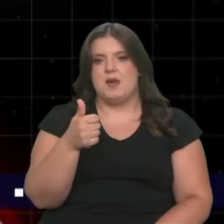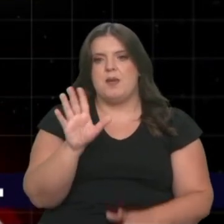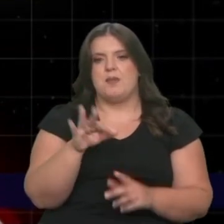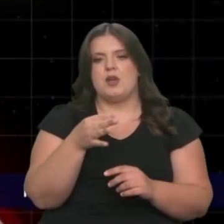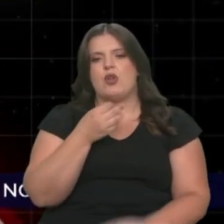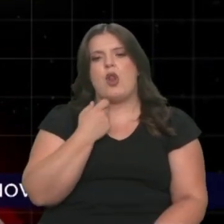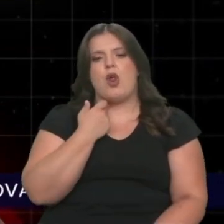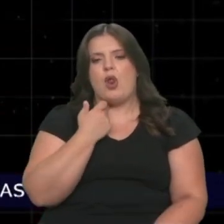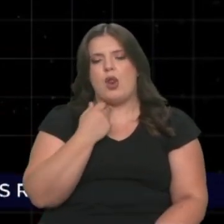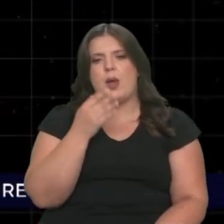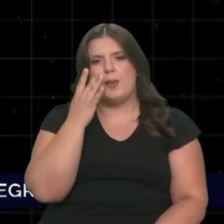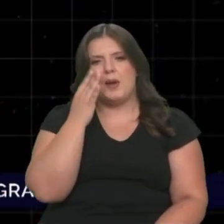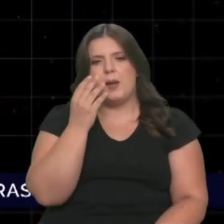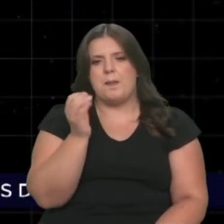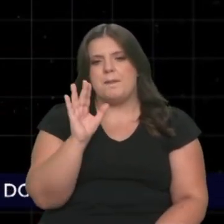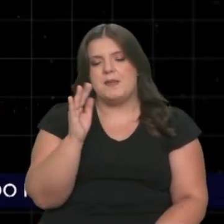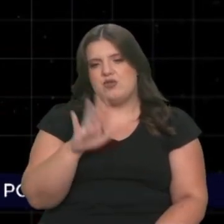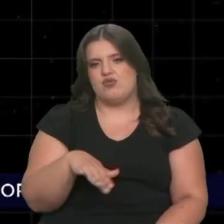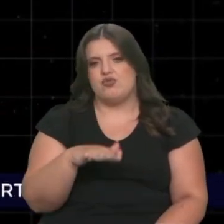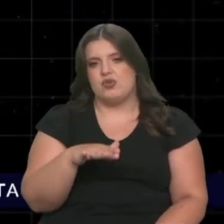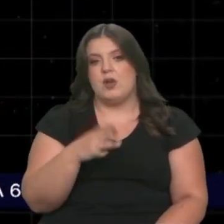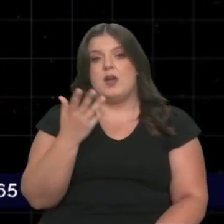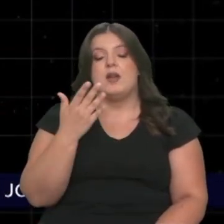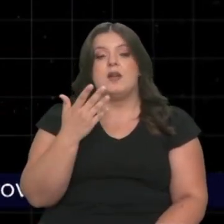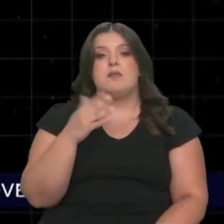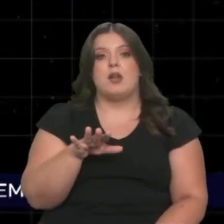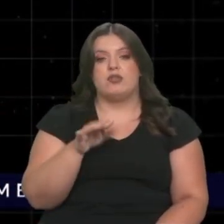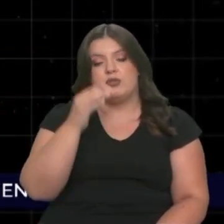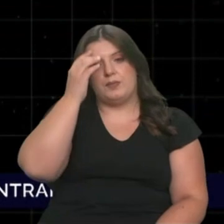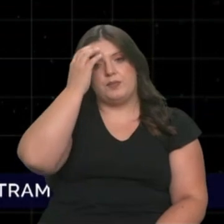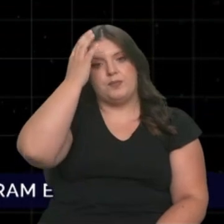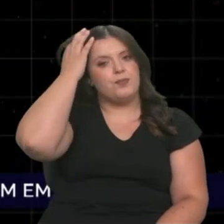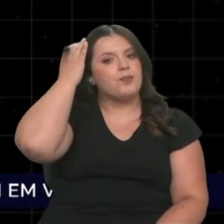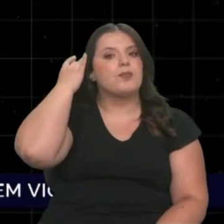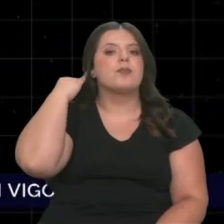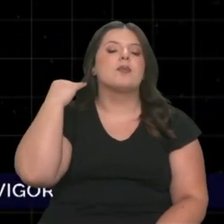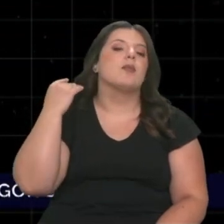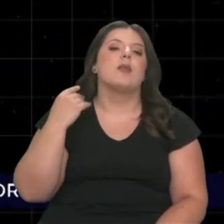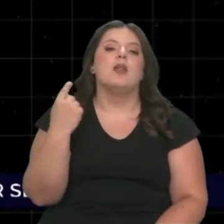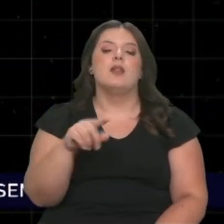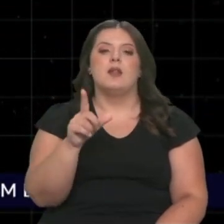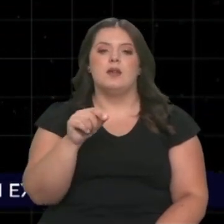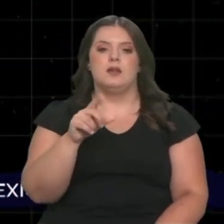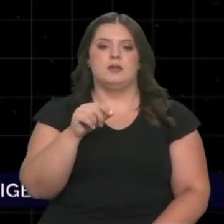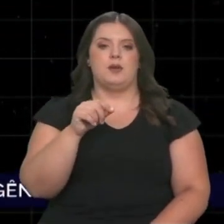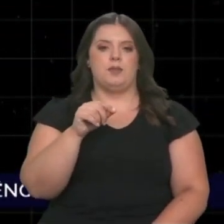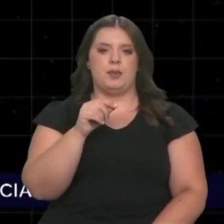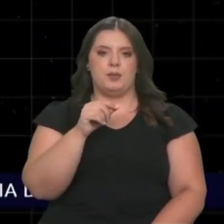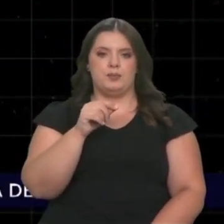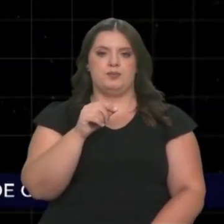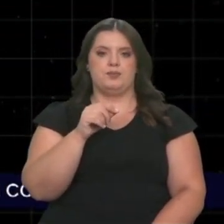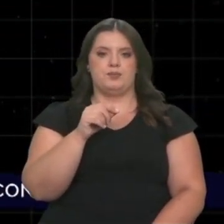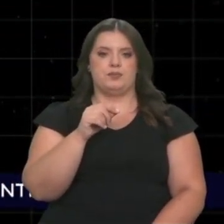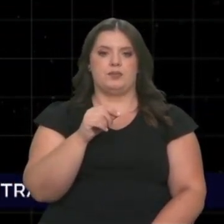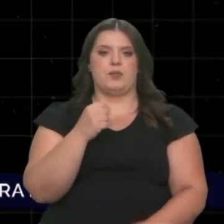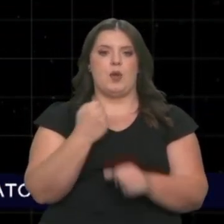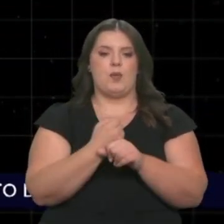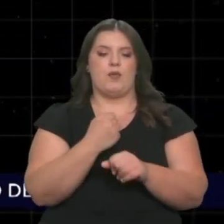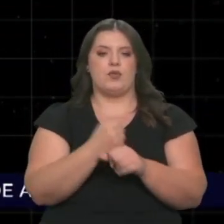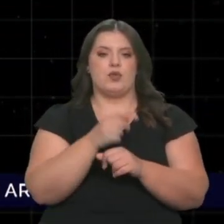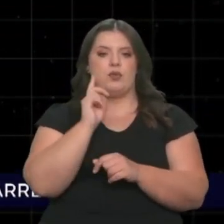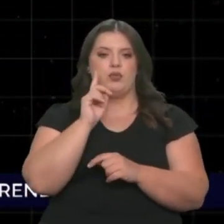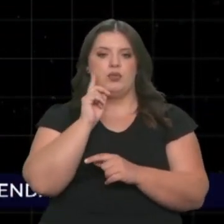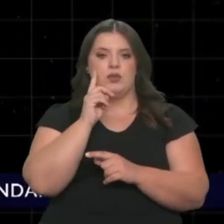pequenina, muito menos brilhante e portanto, tem também aqui um papel importante nesta